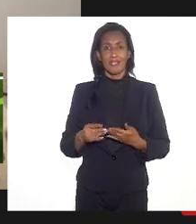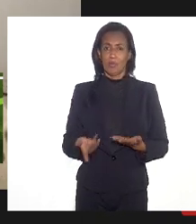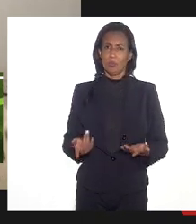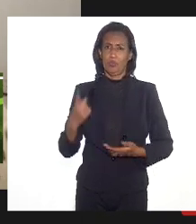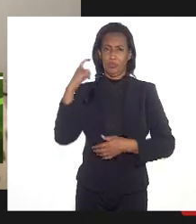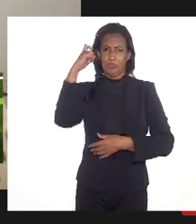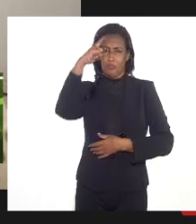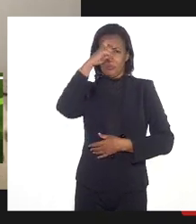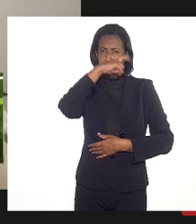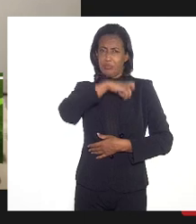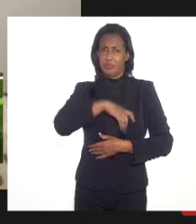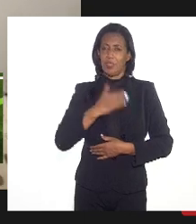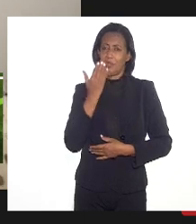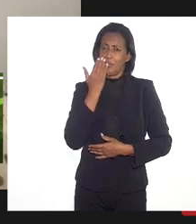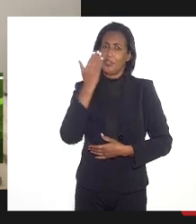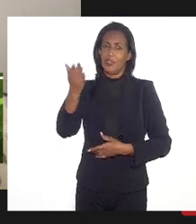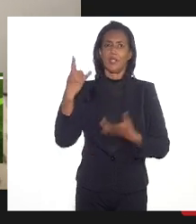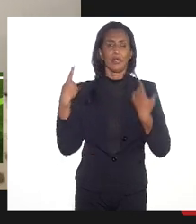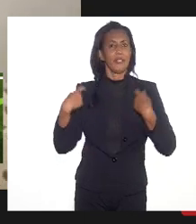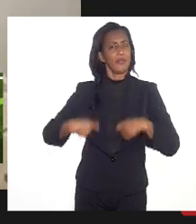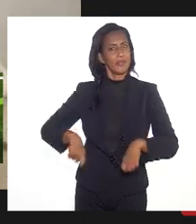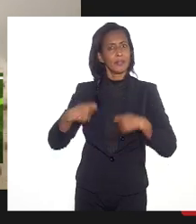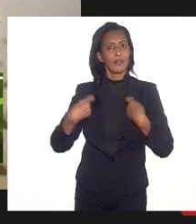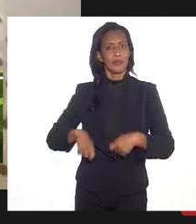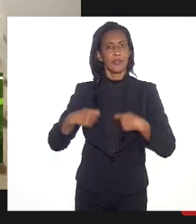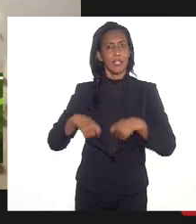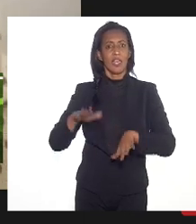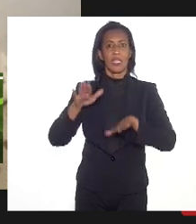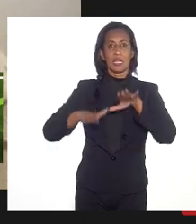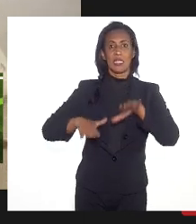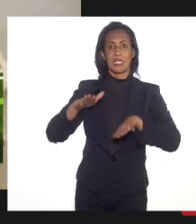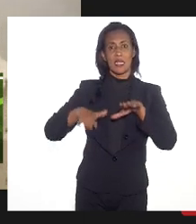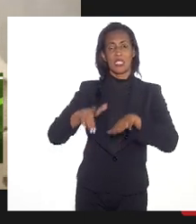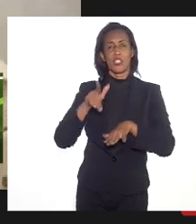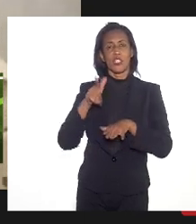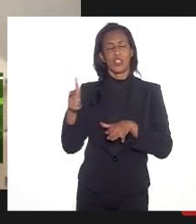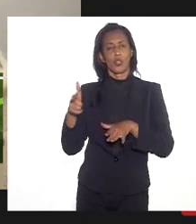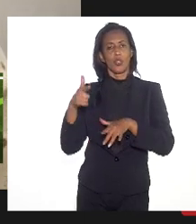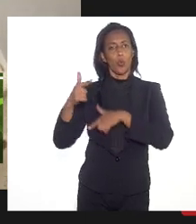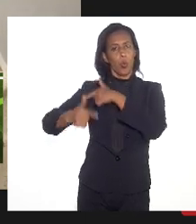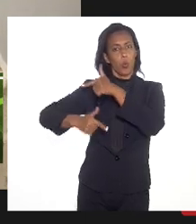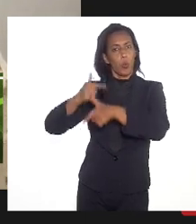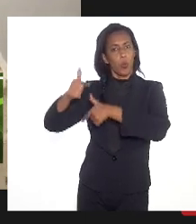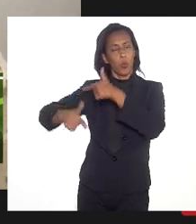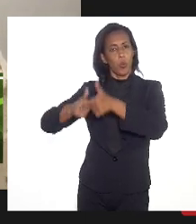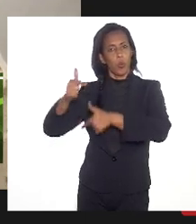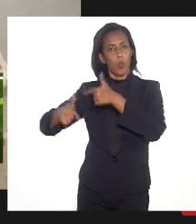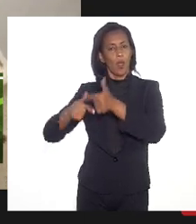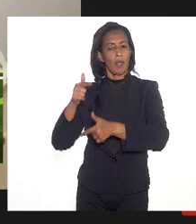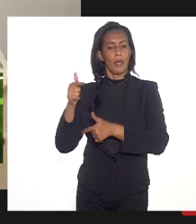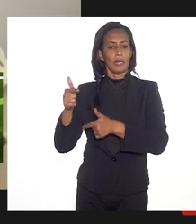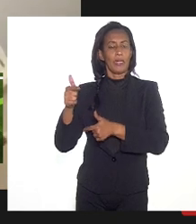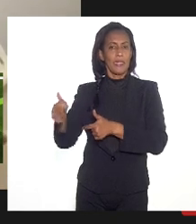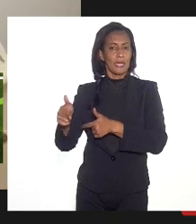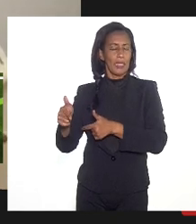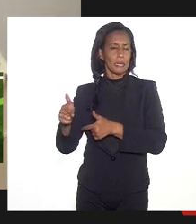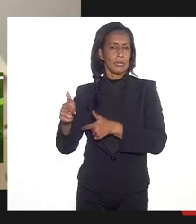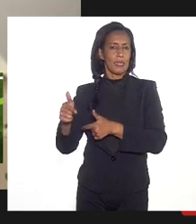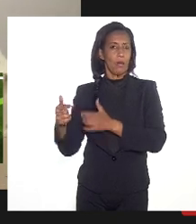absurdas, né, diante das necessidades, seja de escoamento da produção, e essa produção que